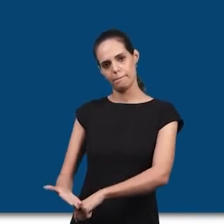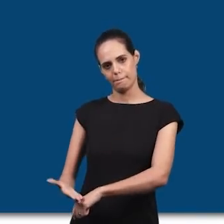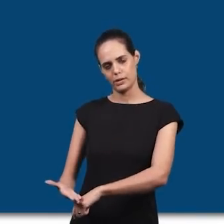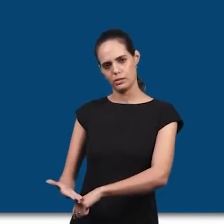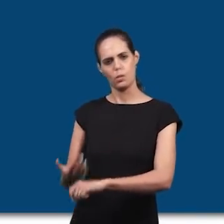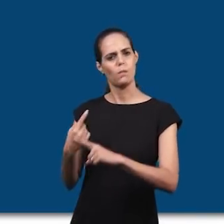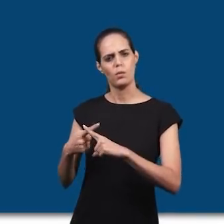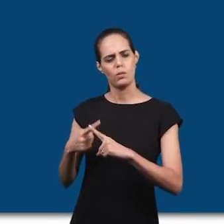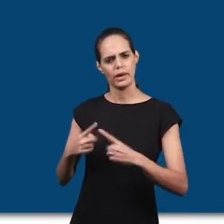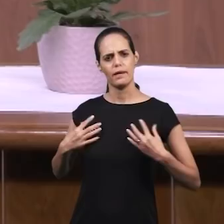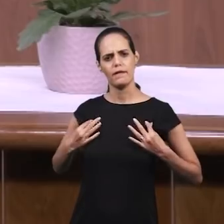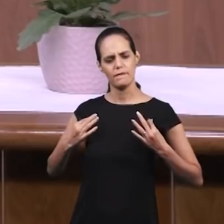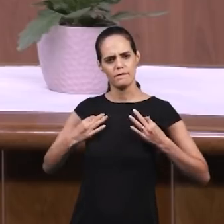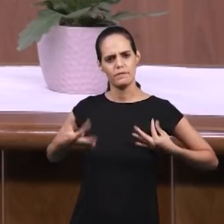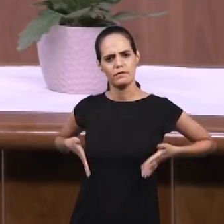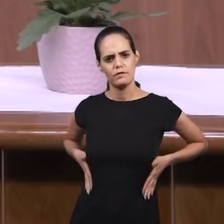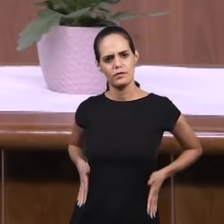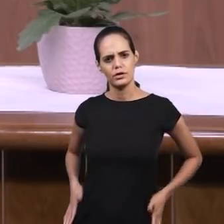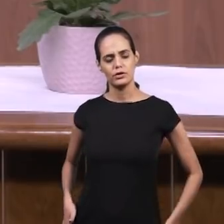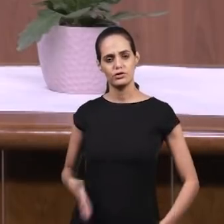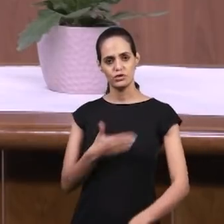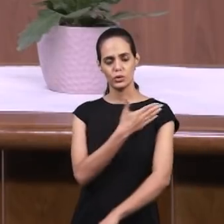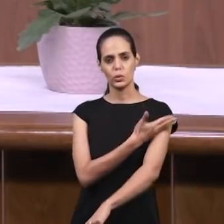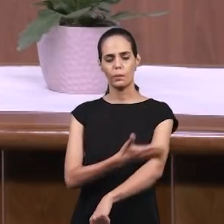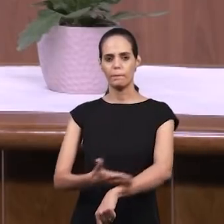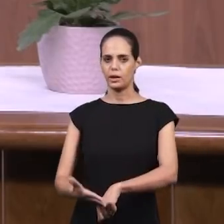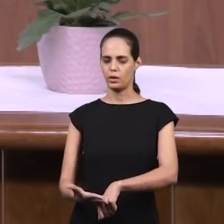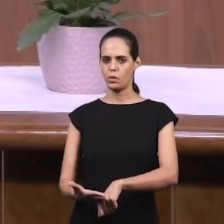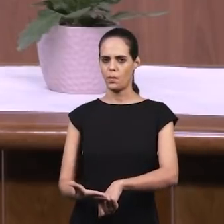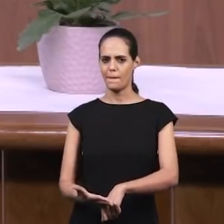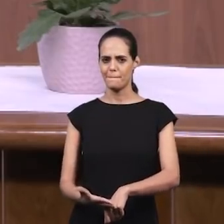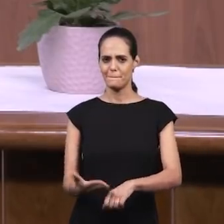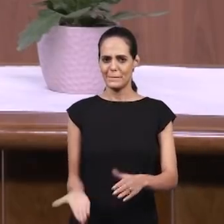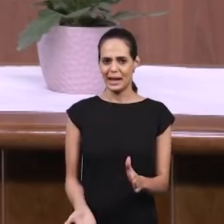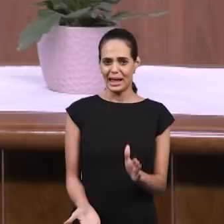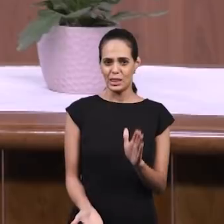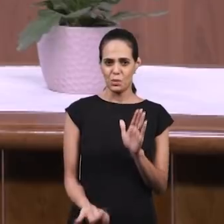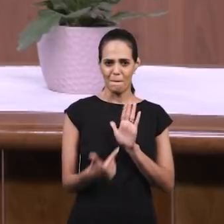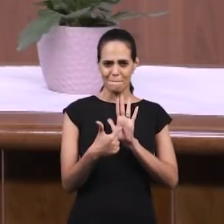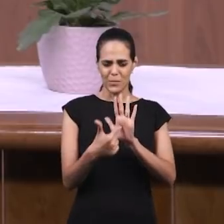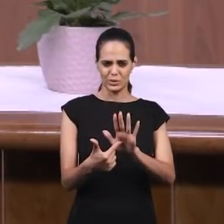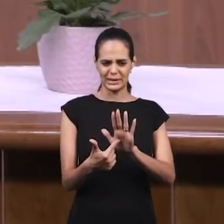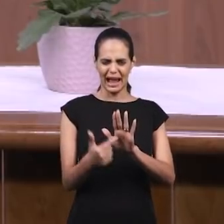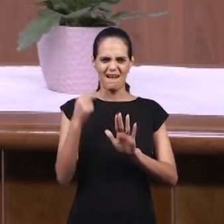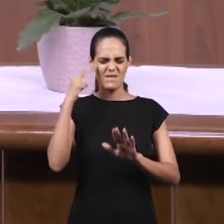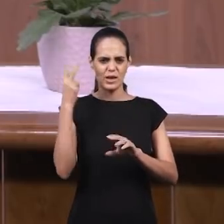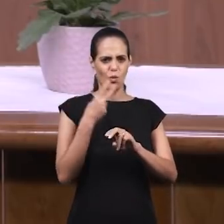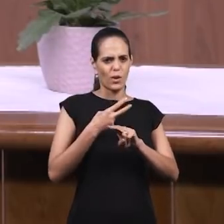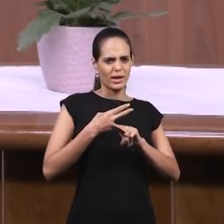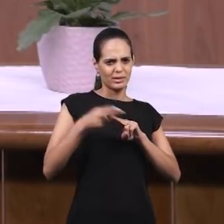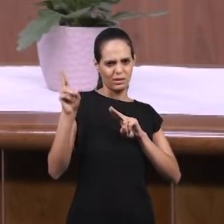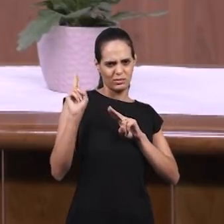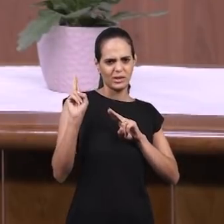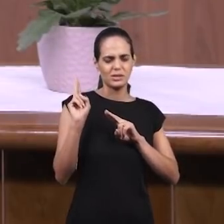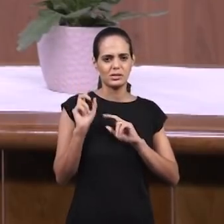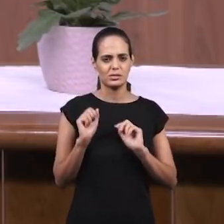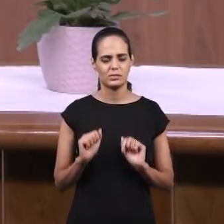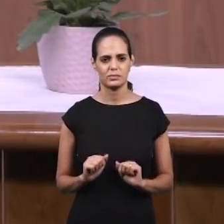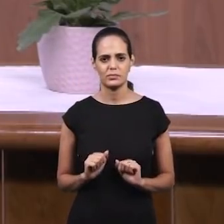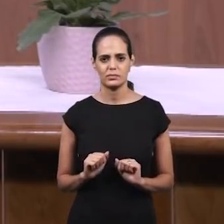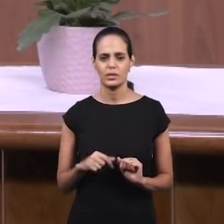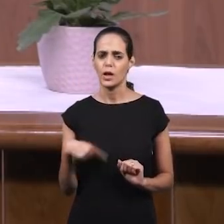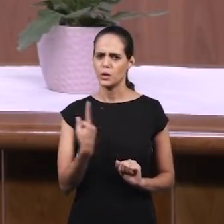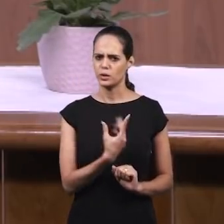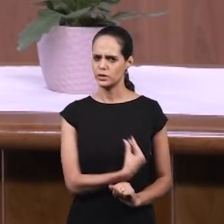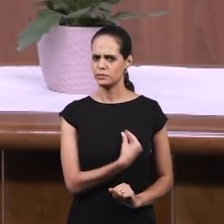brancos. E por que vestido branco? Para que não apareça a vergonha da tua nudez. Nós